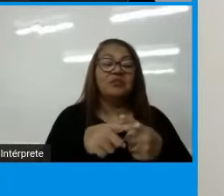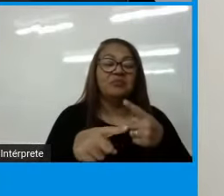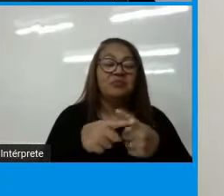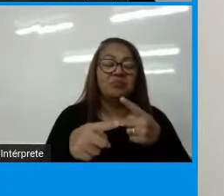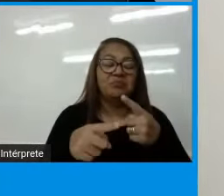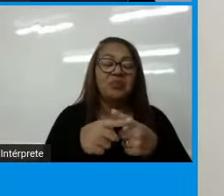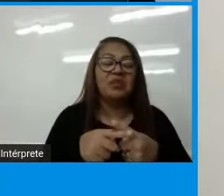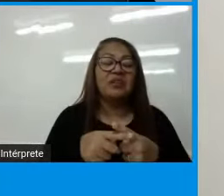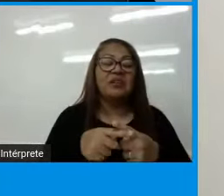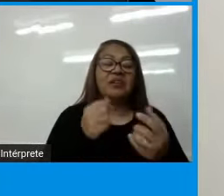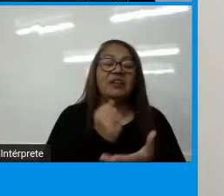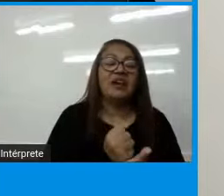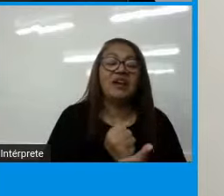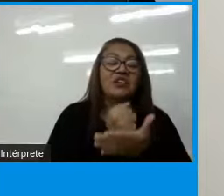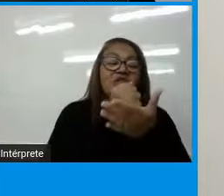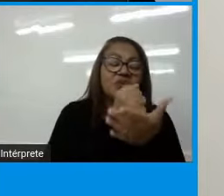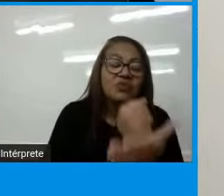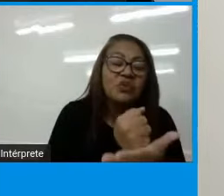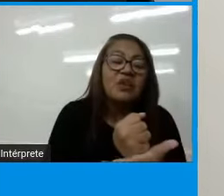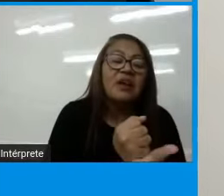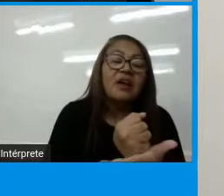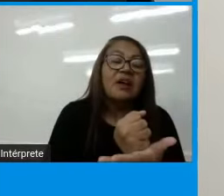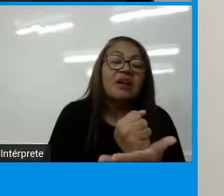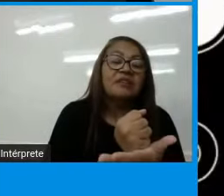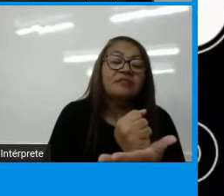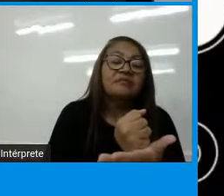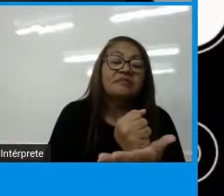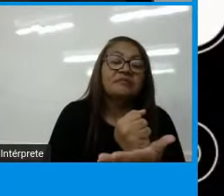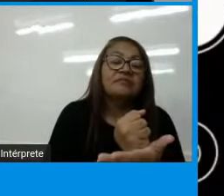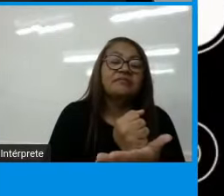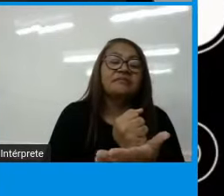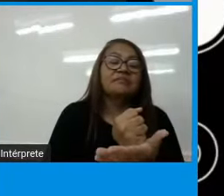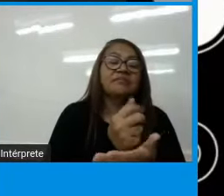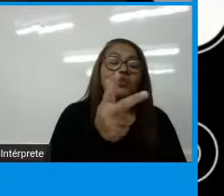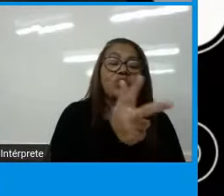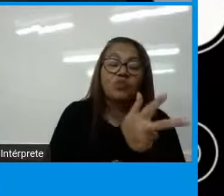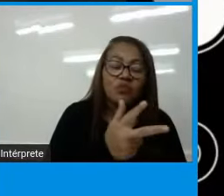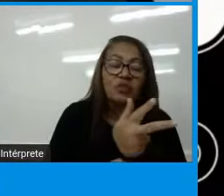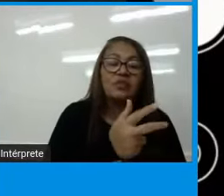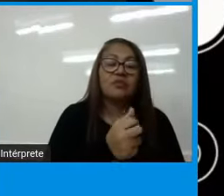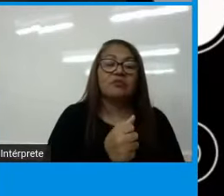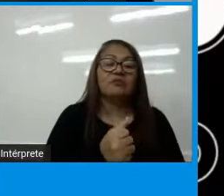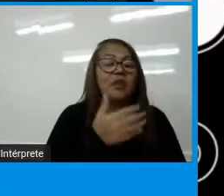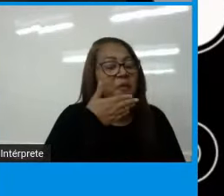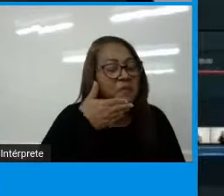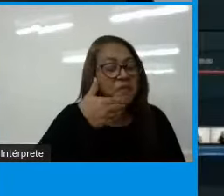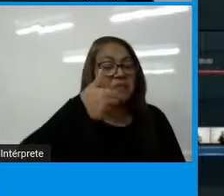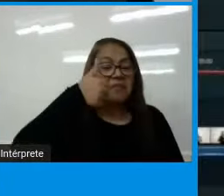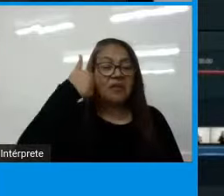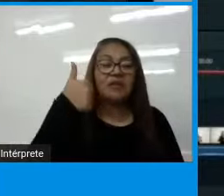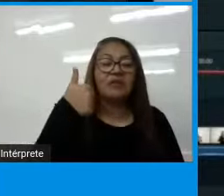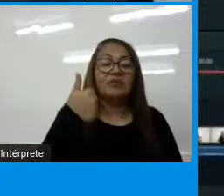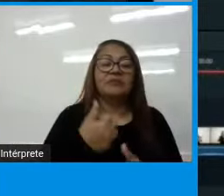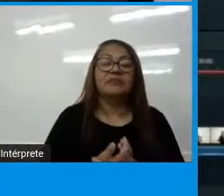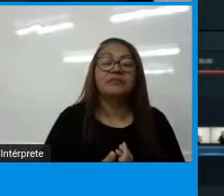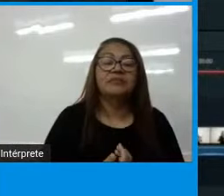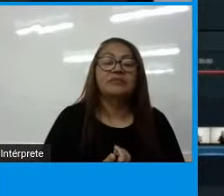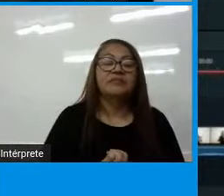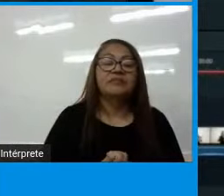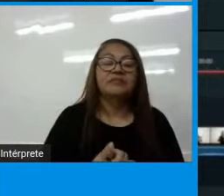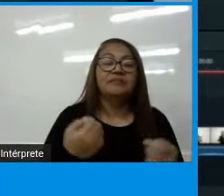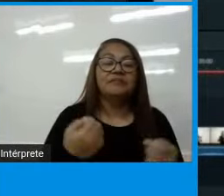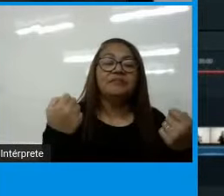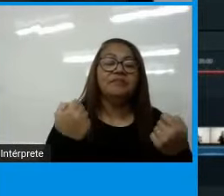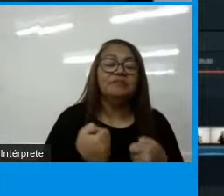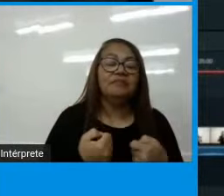muita vontade de aprender. Uma última informação. Esse vídeo foi todo filmado com celular e editado num programa gratuito. Até